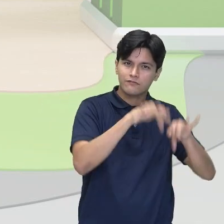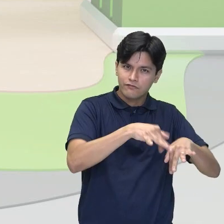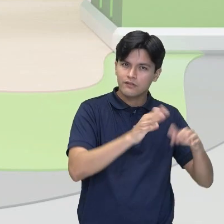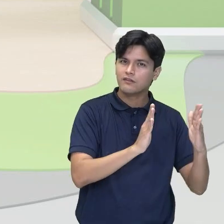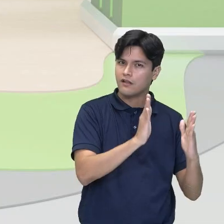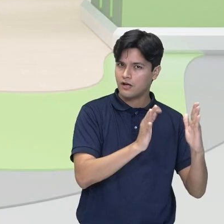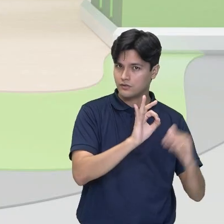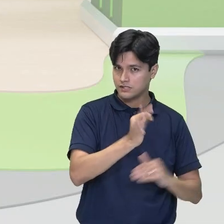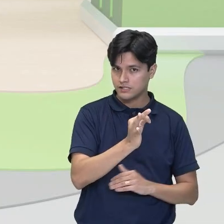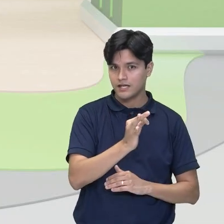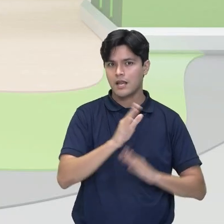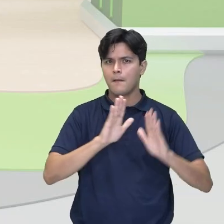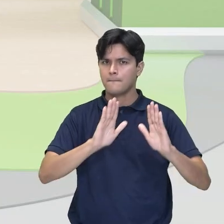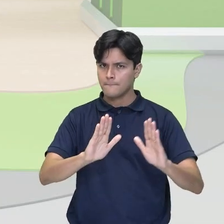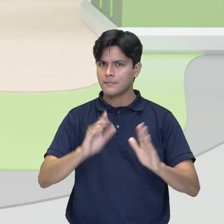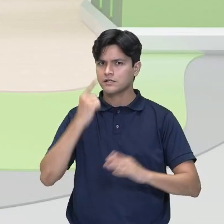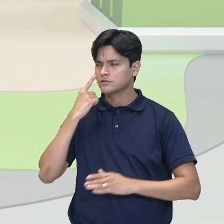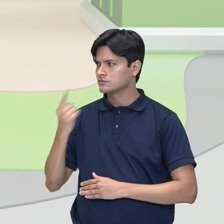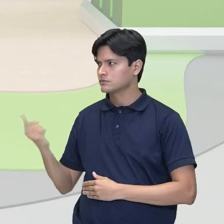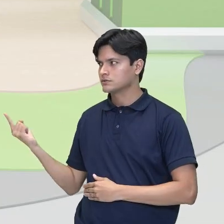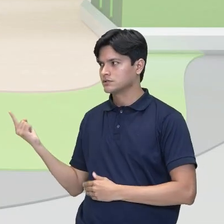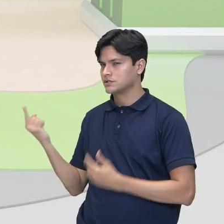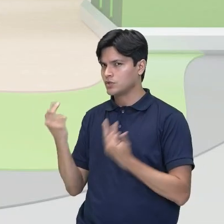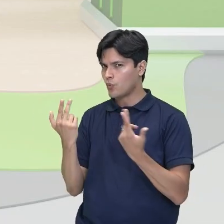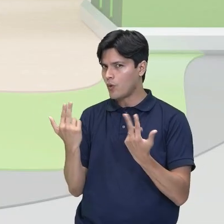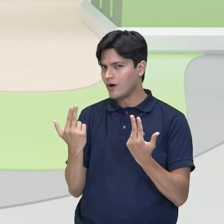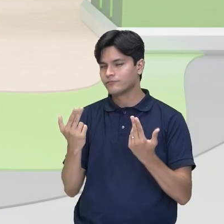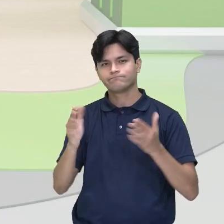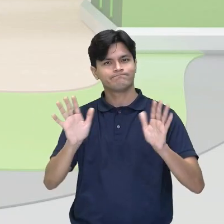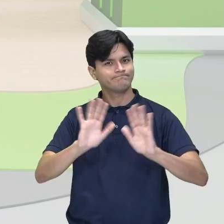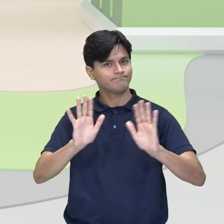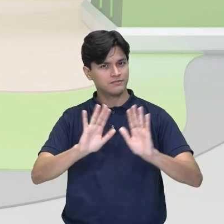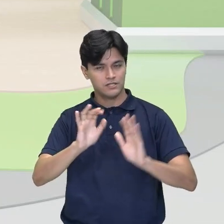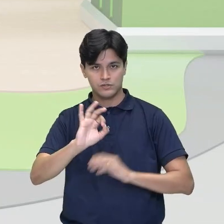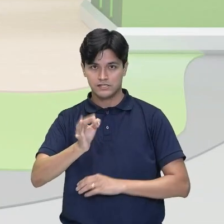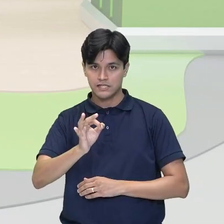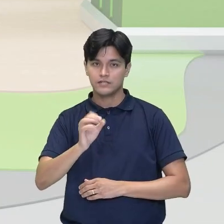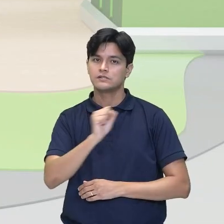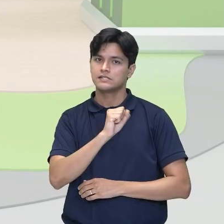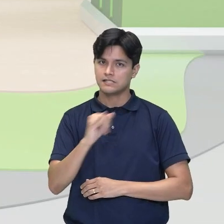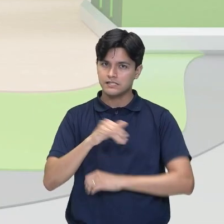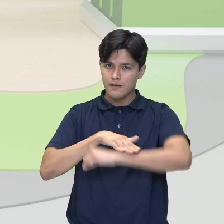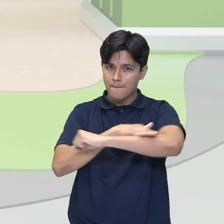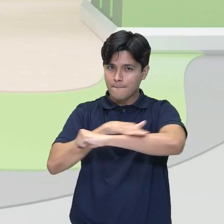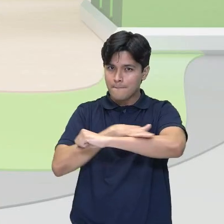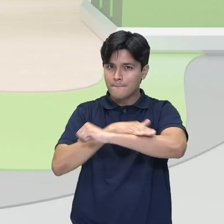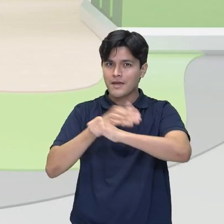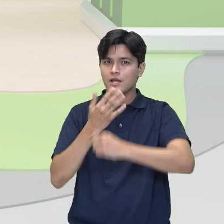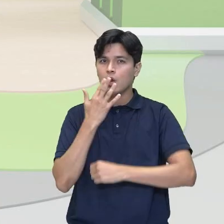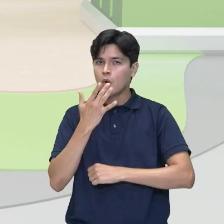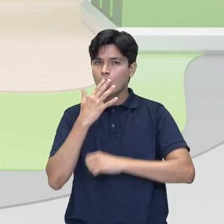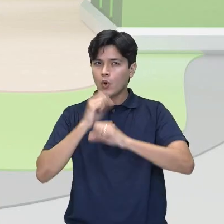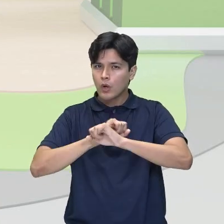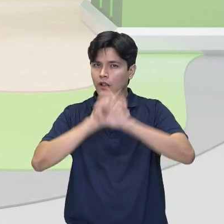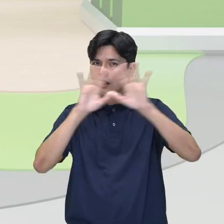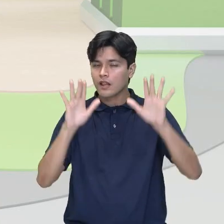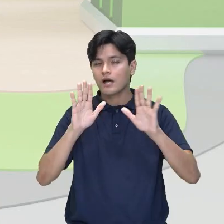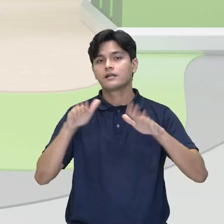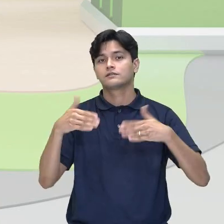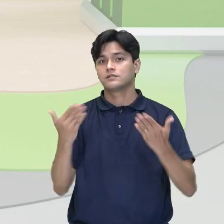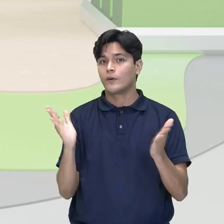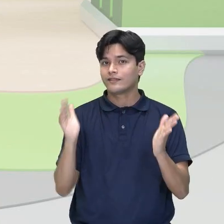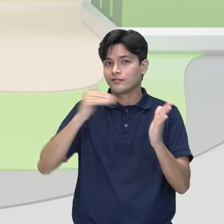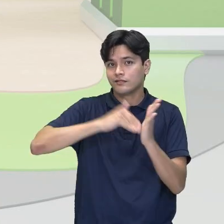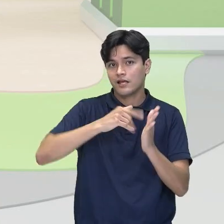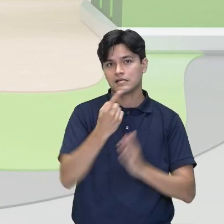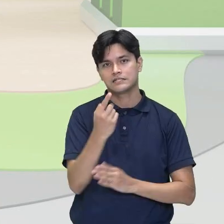ficar desse jeito. Se a sua pele é mais clara, 15 minutos, certo? E se a sua pele é